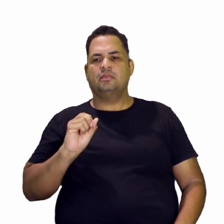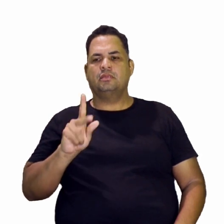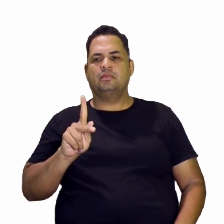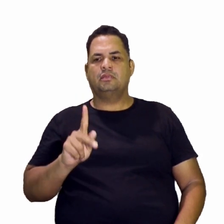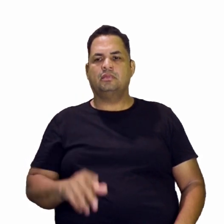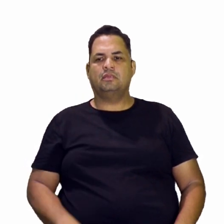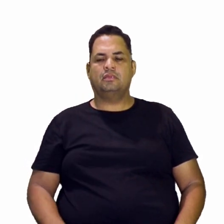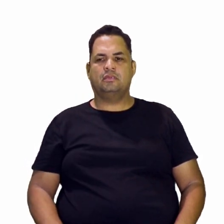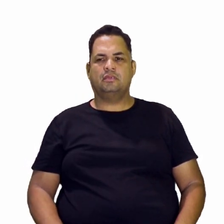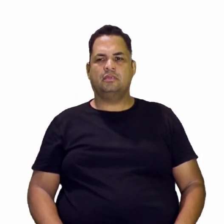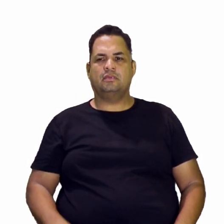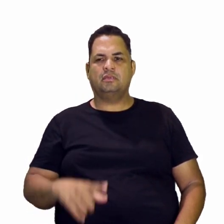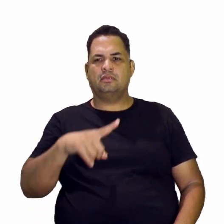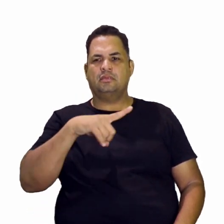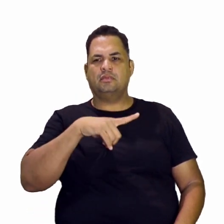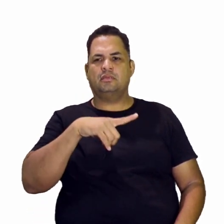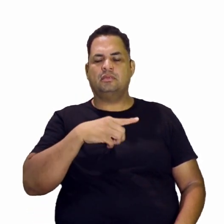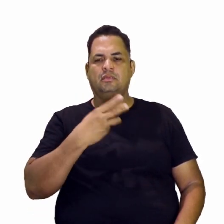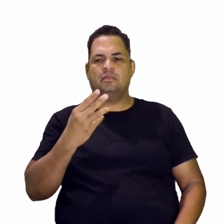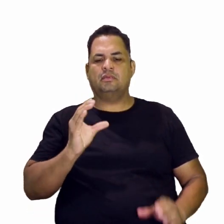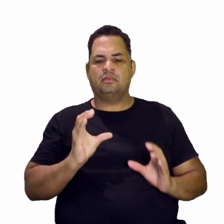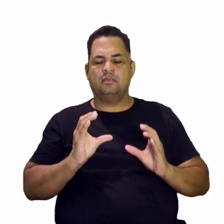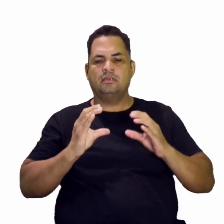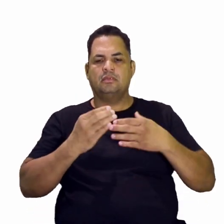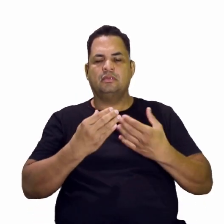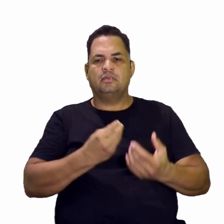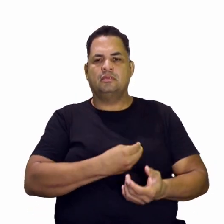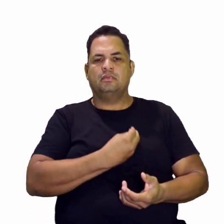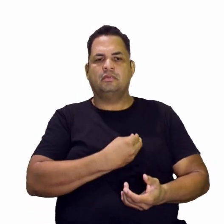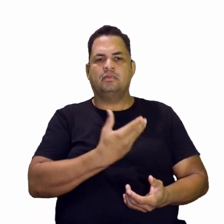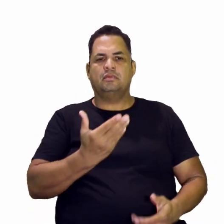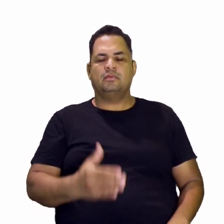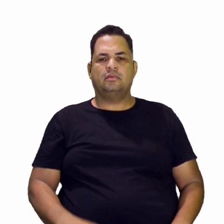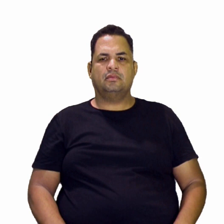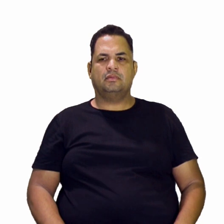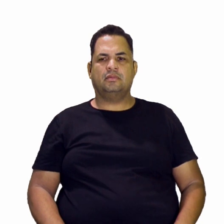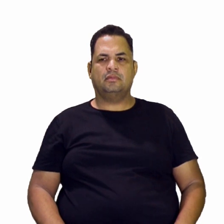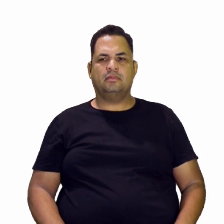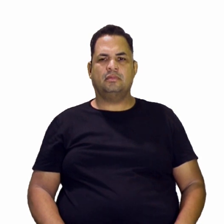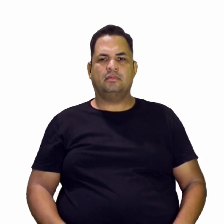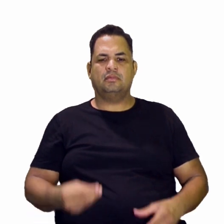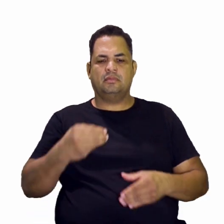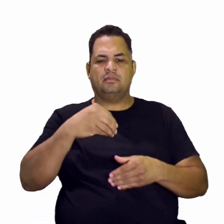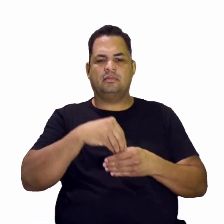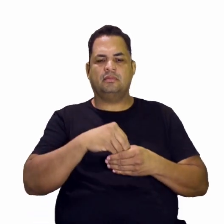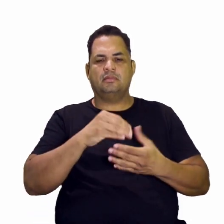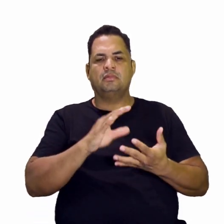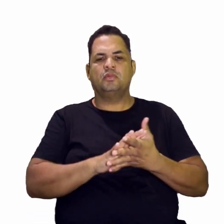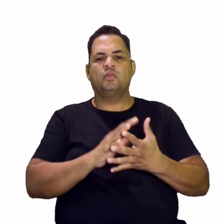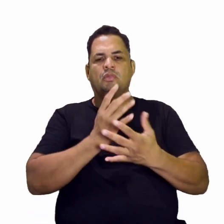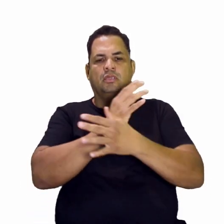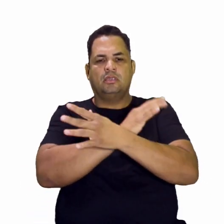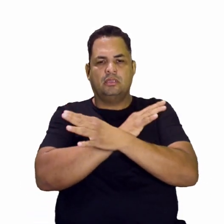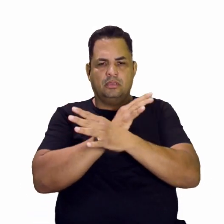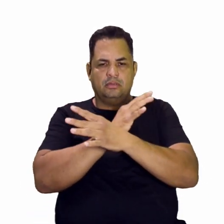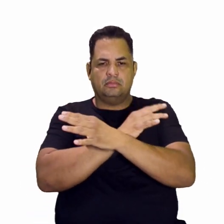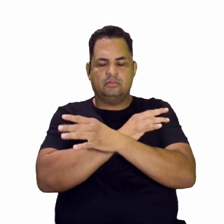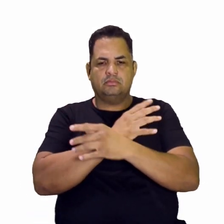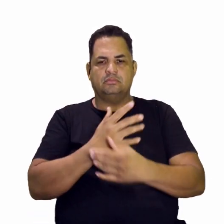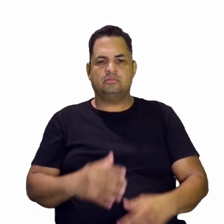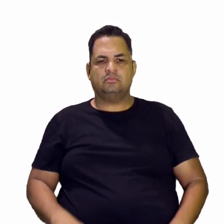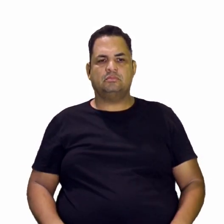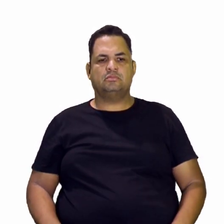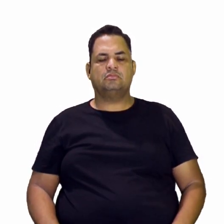Ok? Então a gente tem 3 grupos de seres vivos aí, tá? Dentro do reino Plantae. Vamos ver quais são as